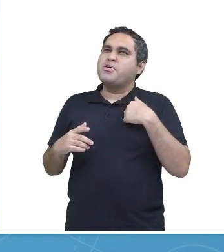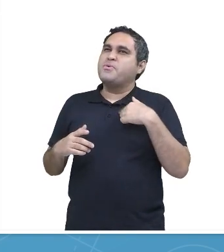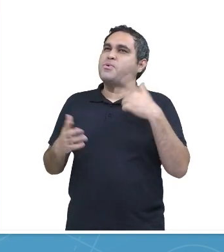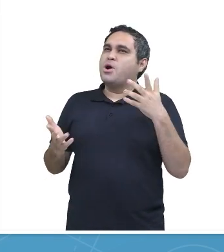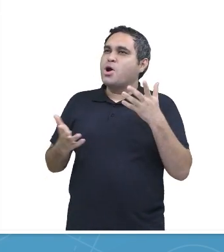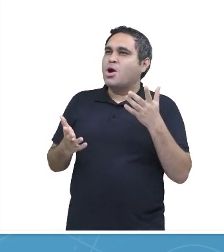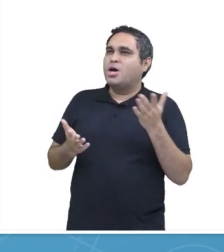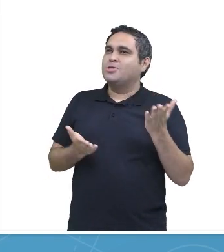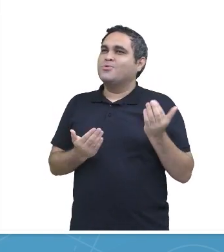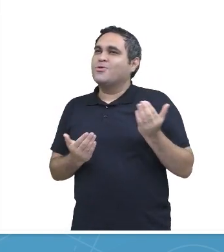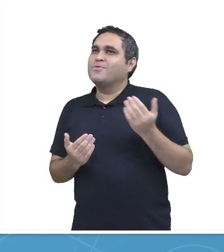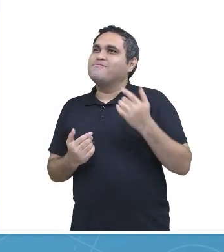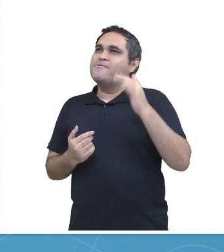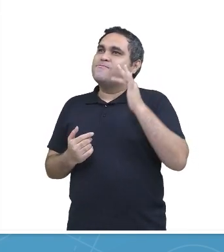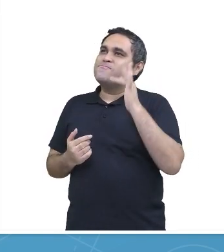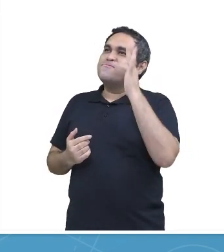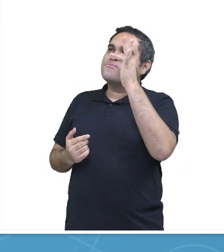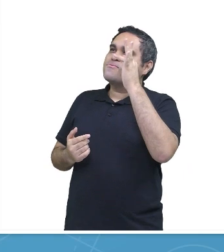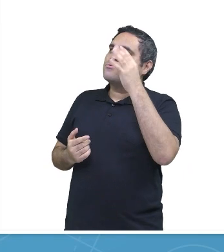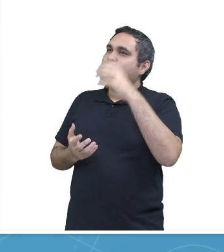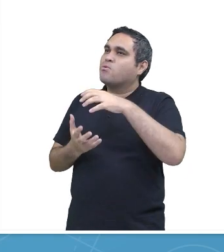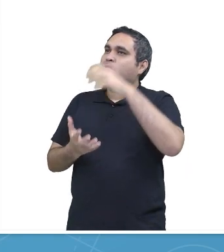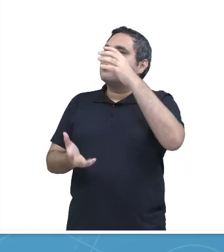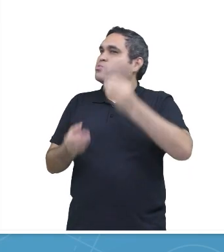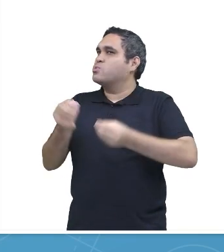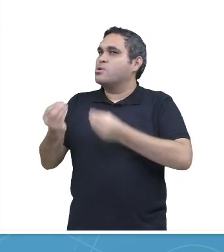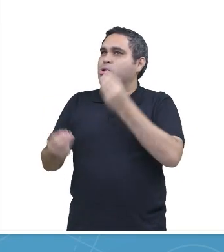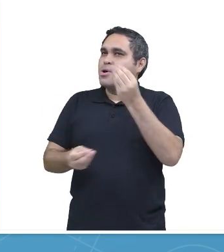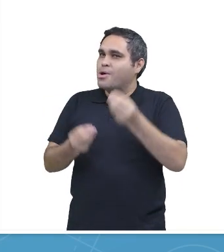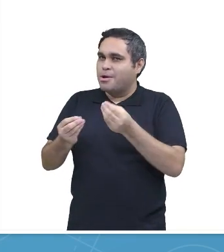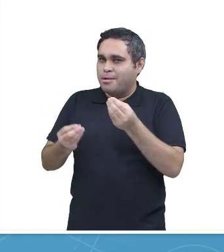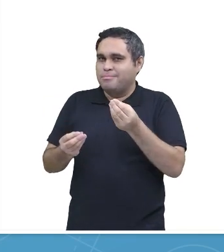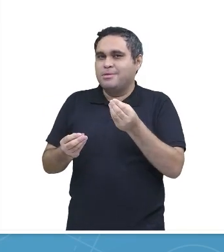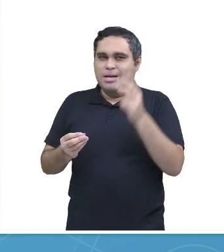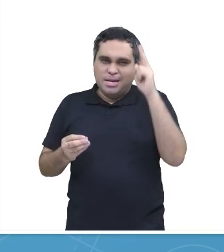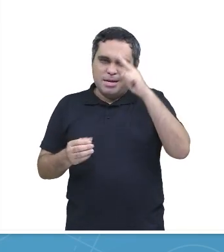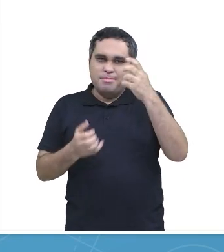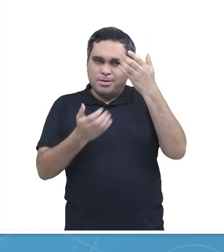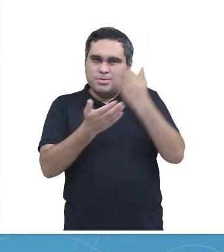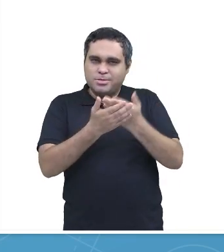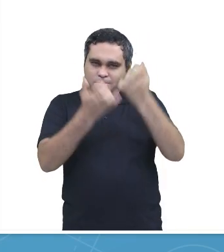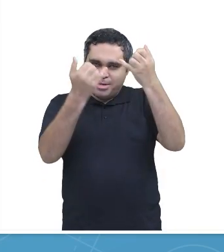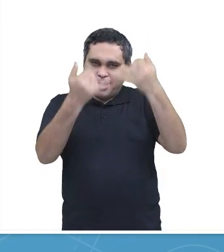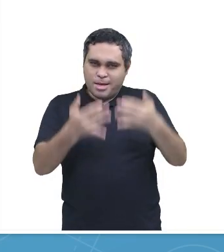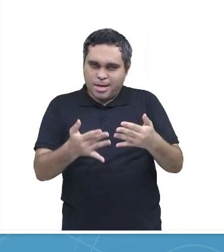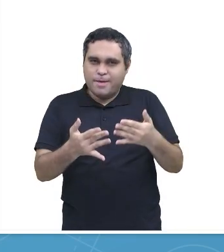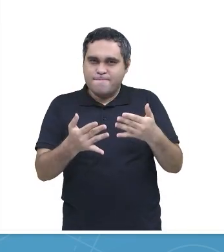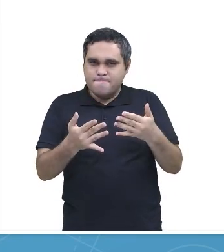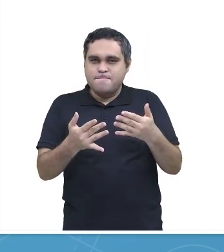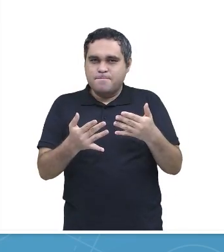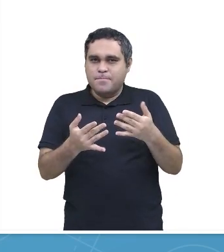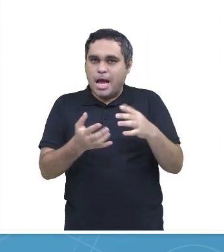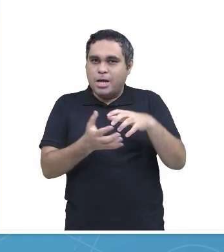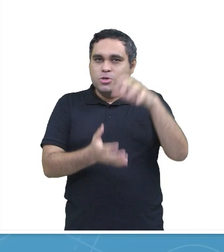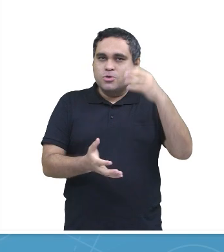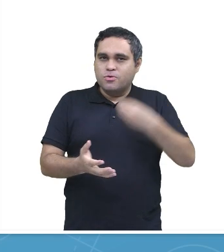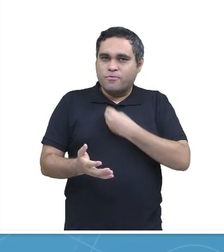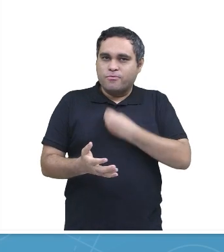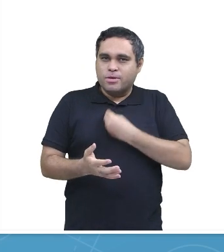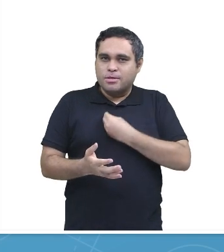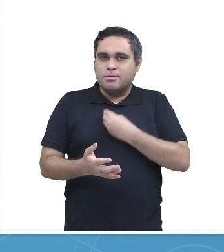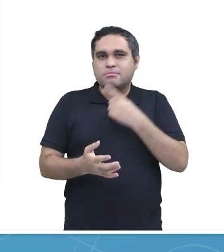adulta, com base nos modelos apresentados na aula. Certo? Então é o seguinte, essa atividade tem